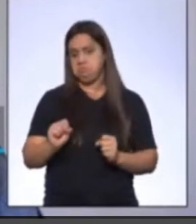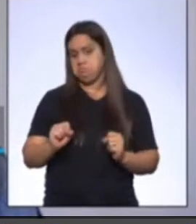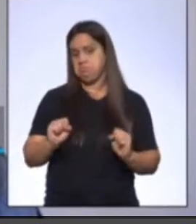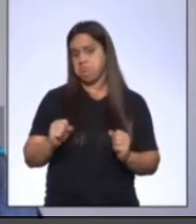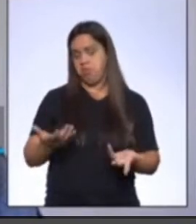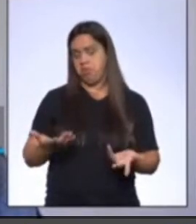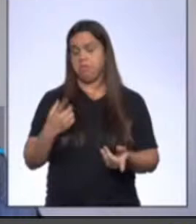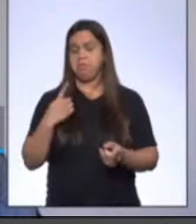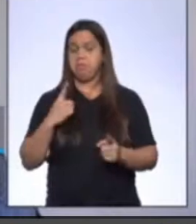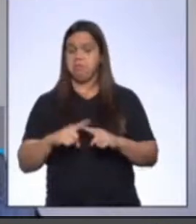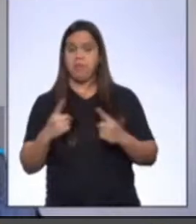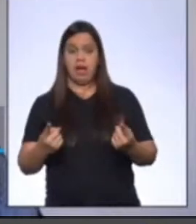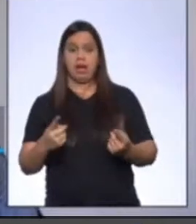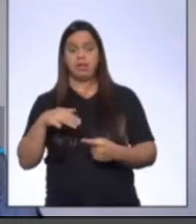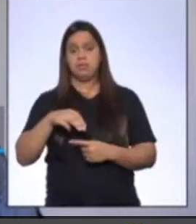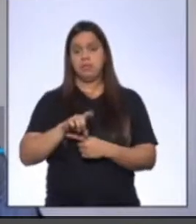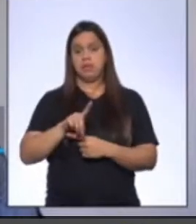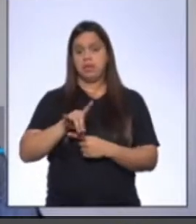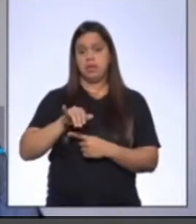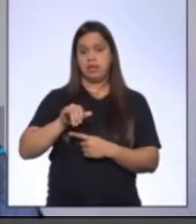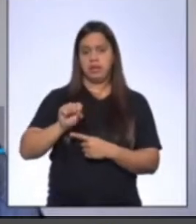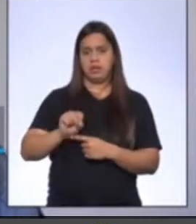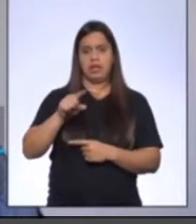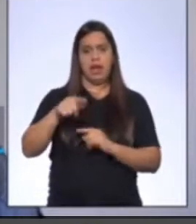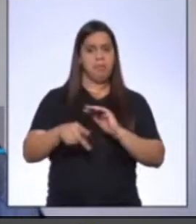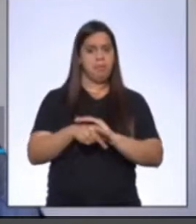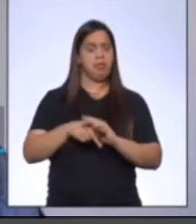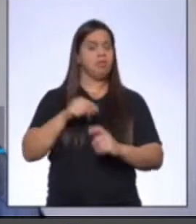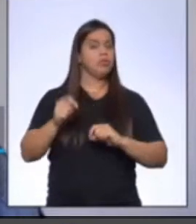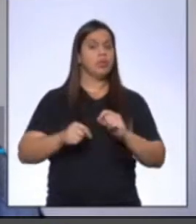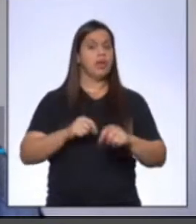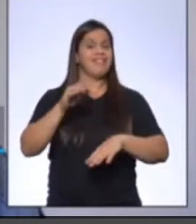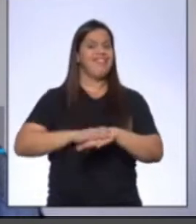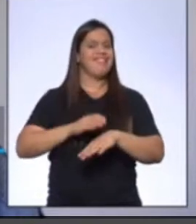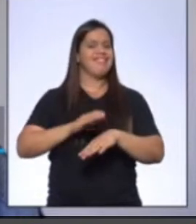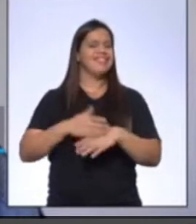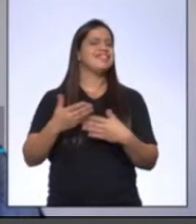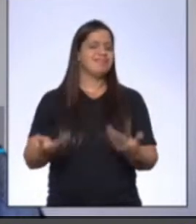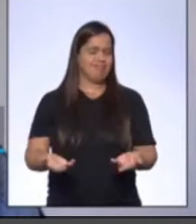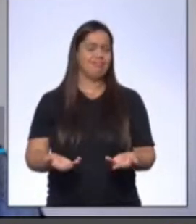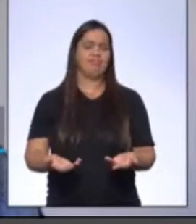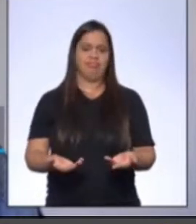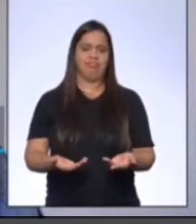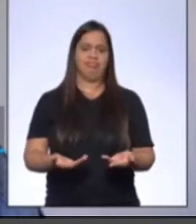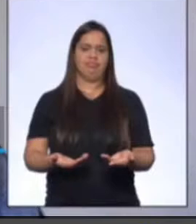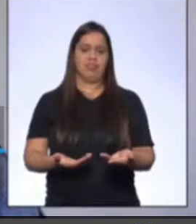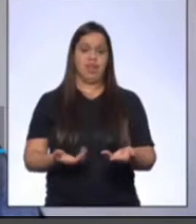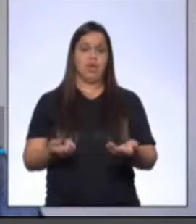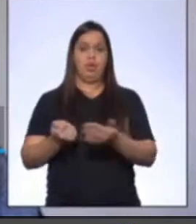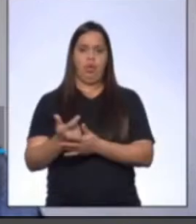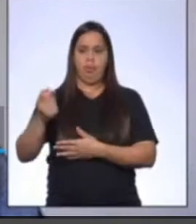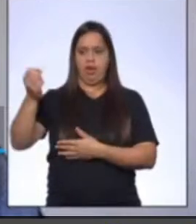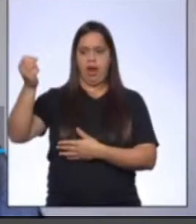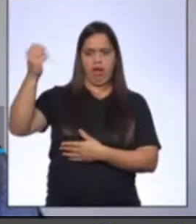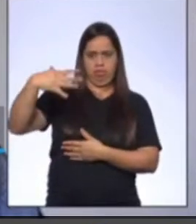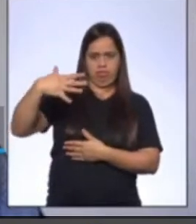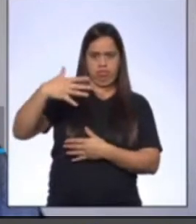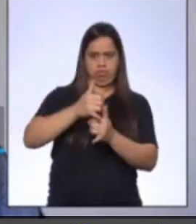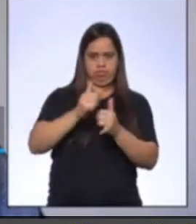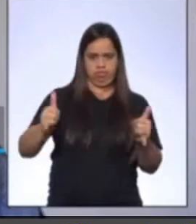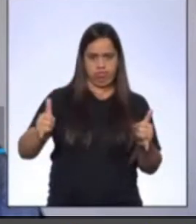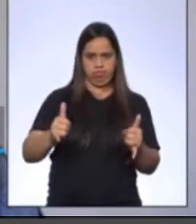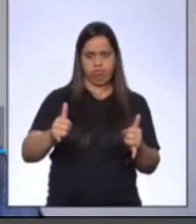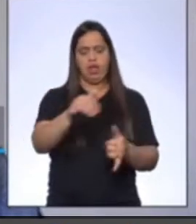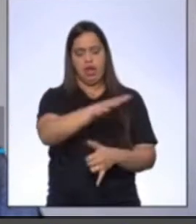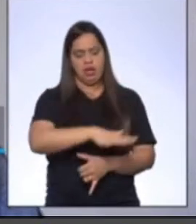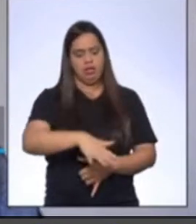que medidas está relacionada às ações, né? E as ações aí, bom, foi comprar o gerador, foi iluminar melhor